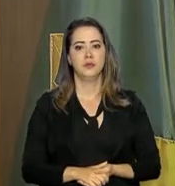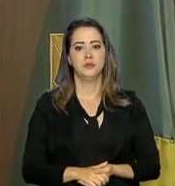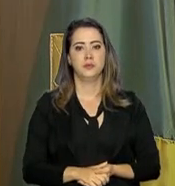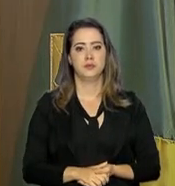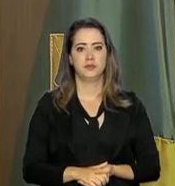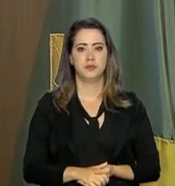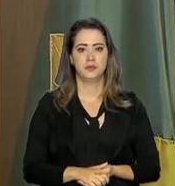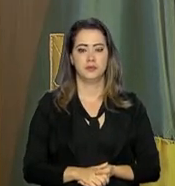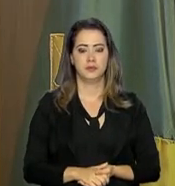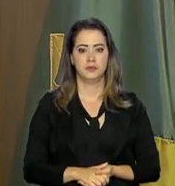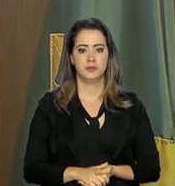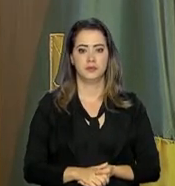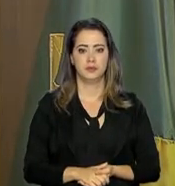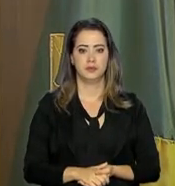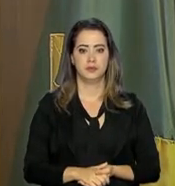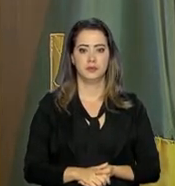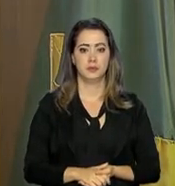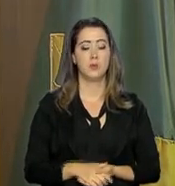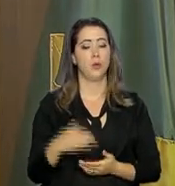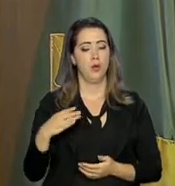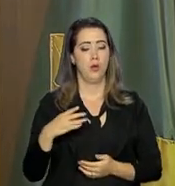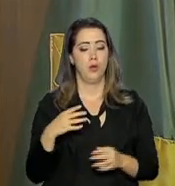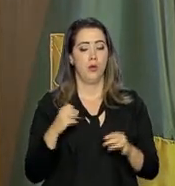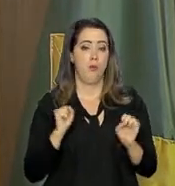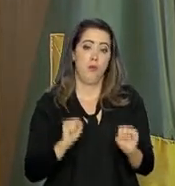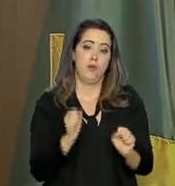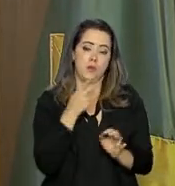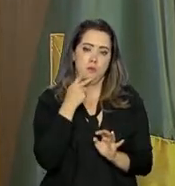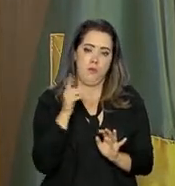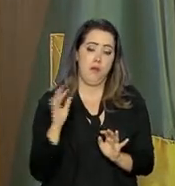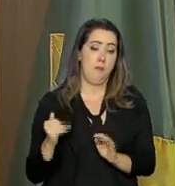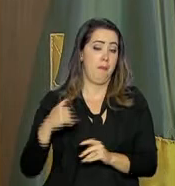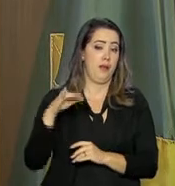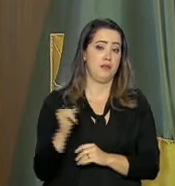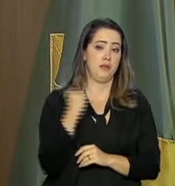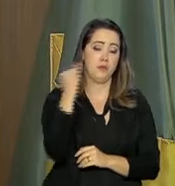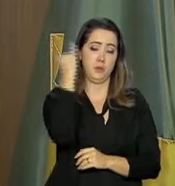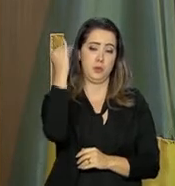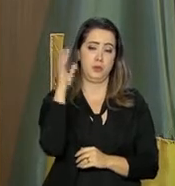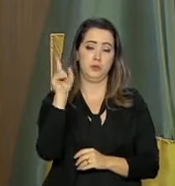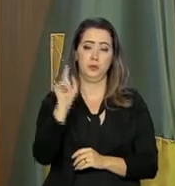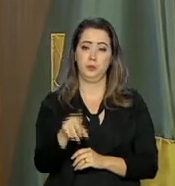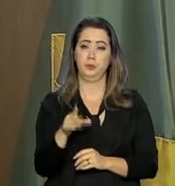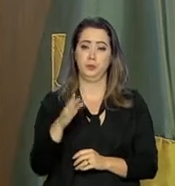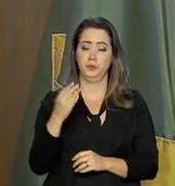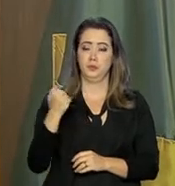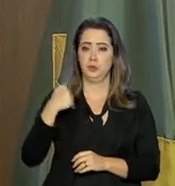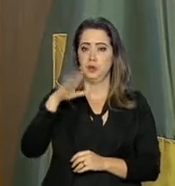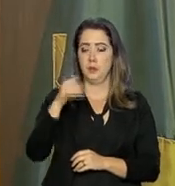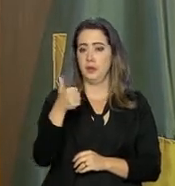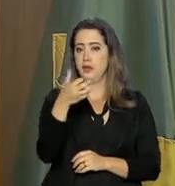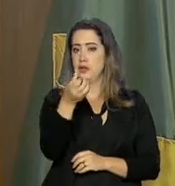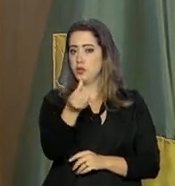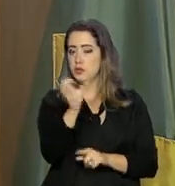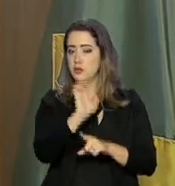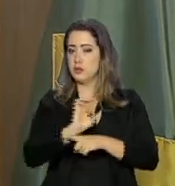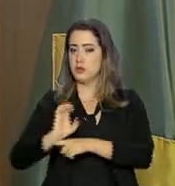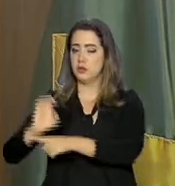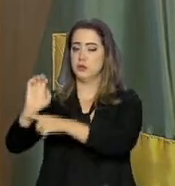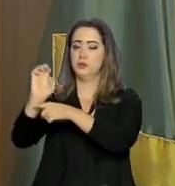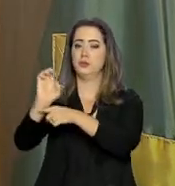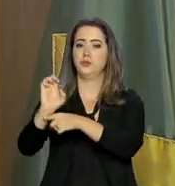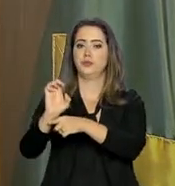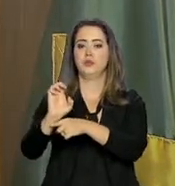destaques eu posso lembrar aqui são mais de 16 dezesseis estados é